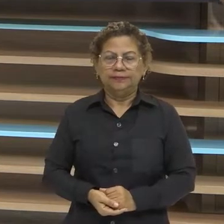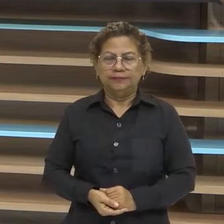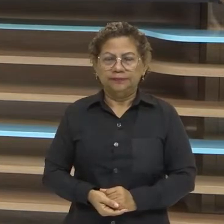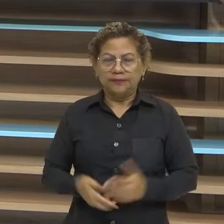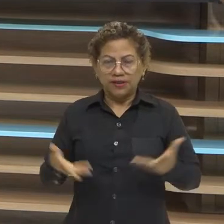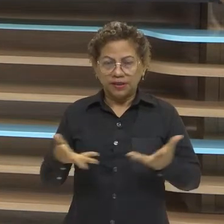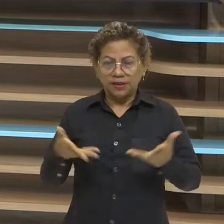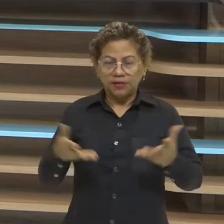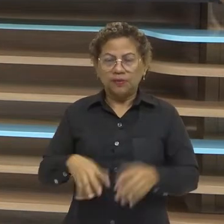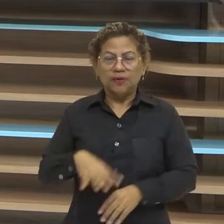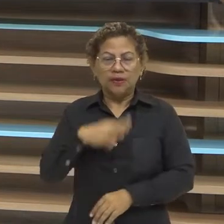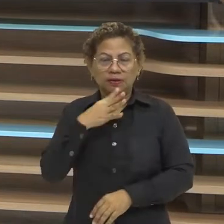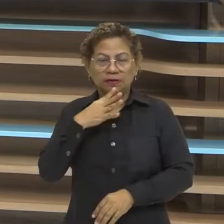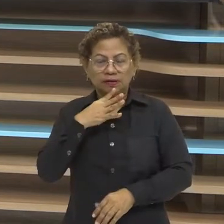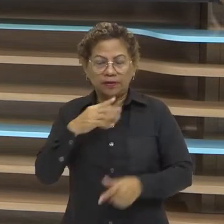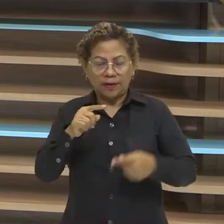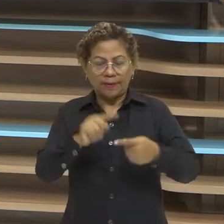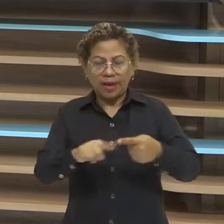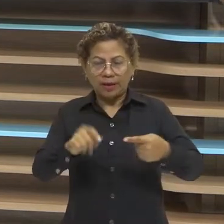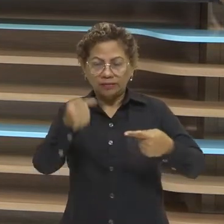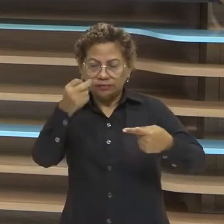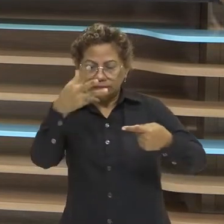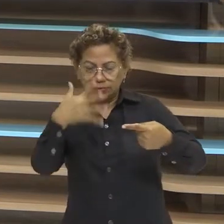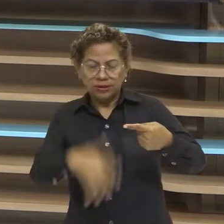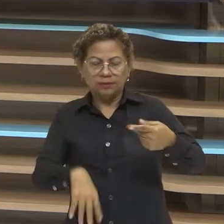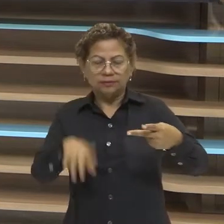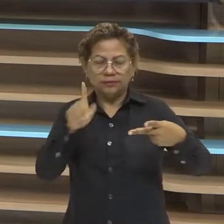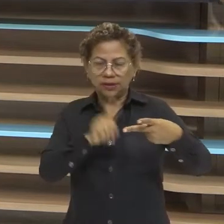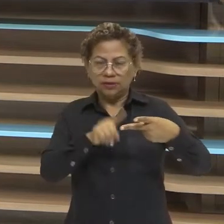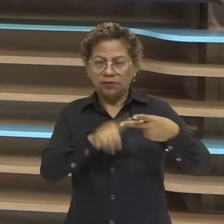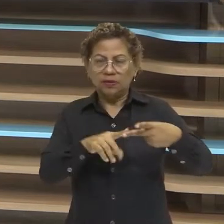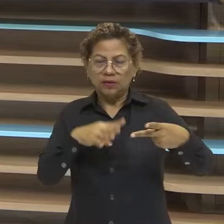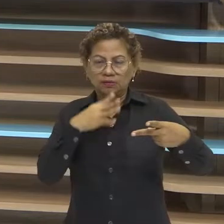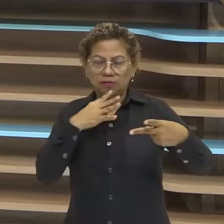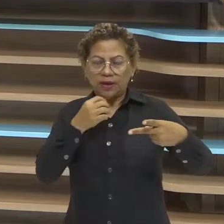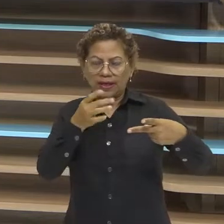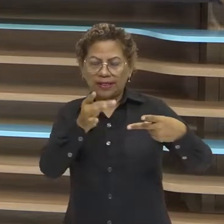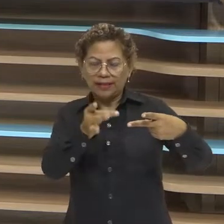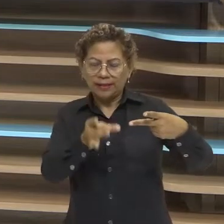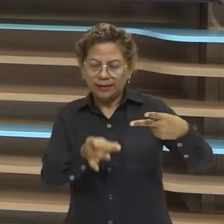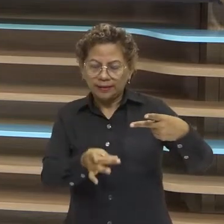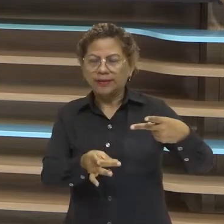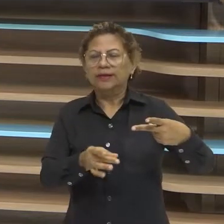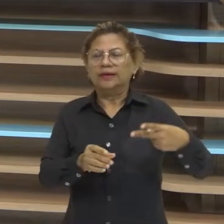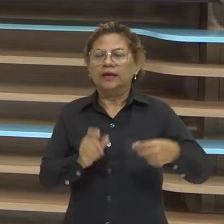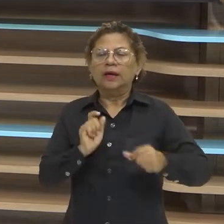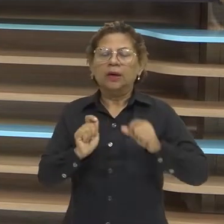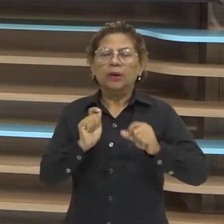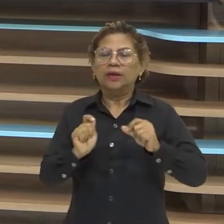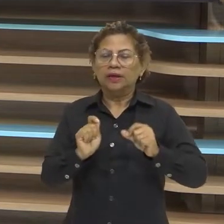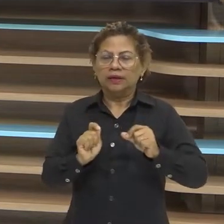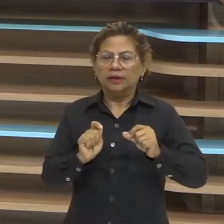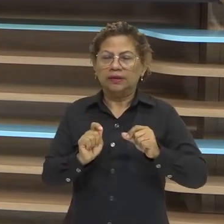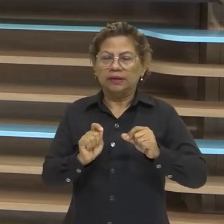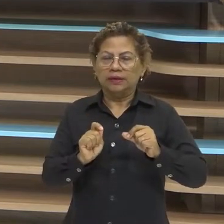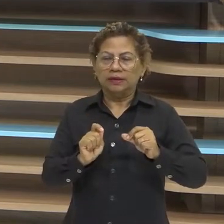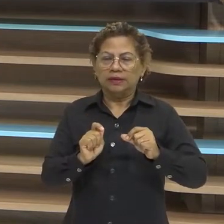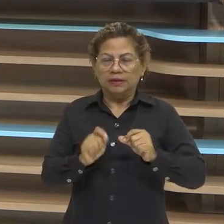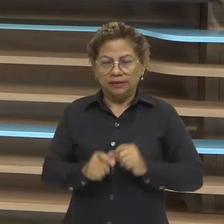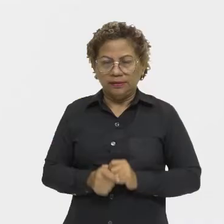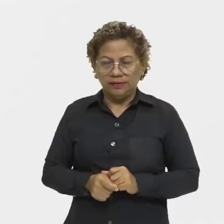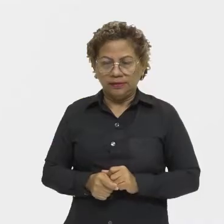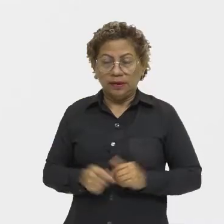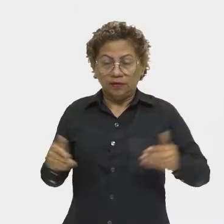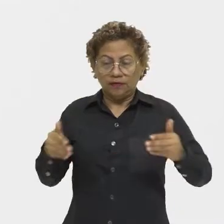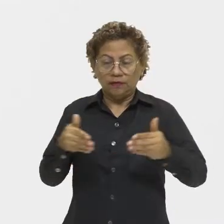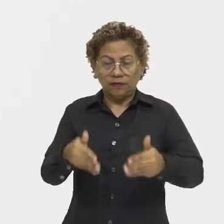a função emotiva ou expressiva. Então, essa função, ela tem o foco no emissor.